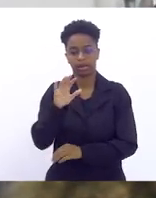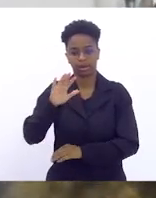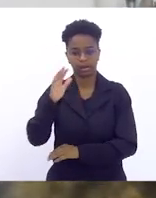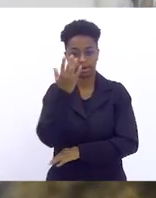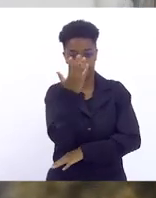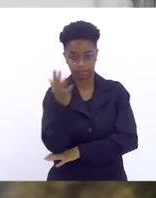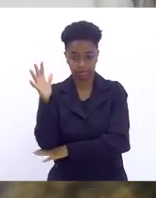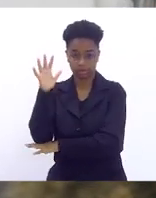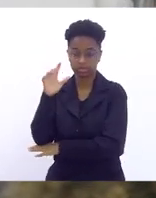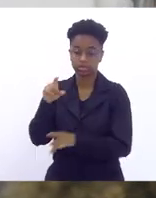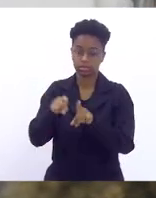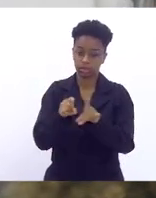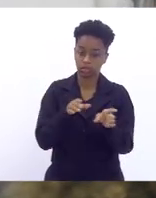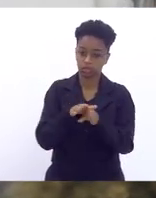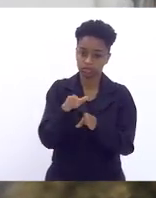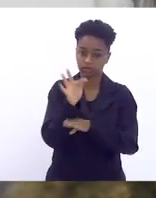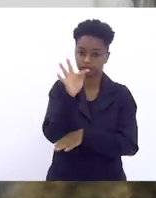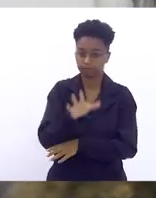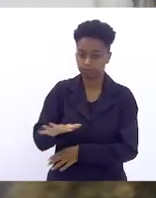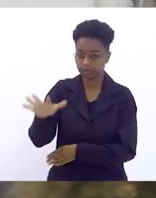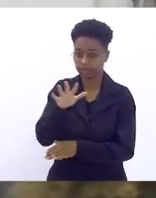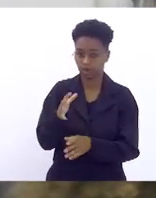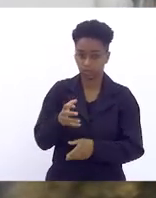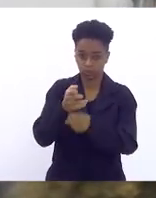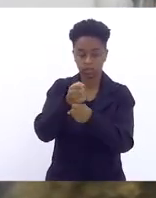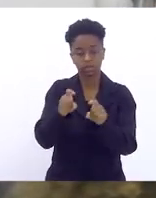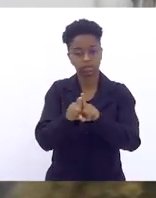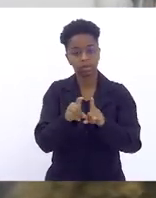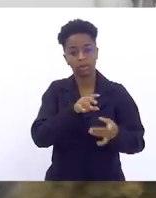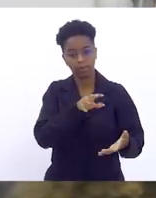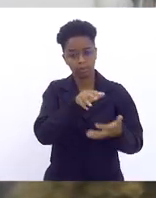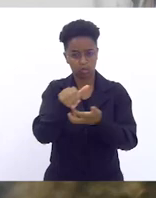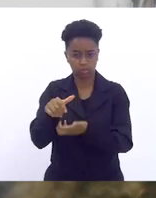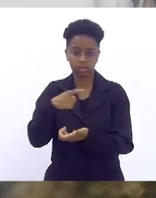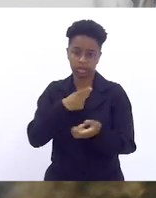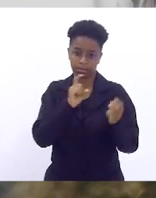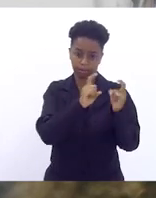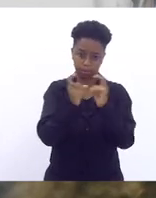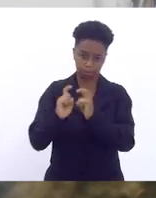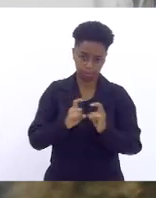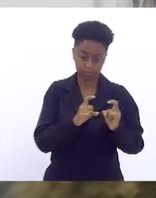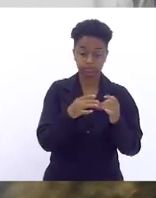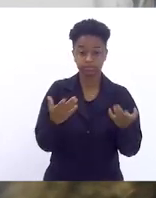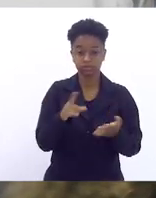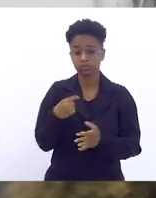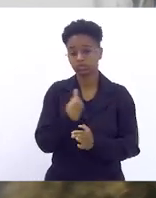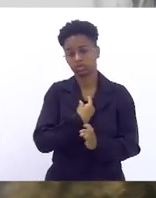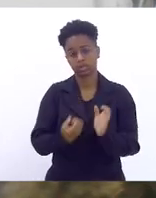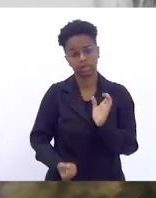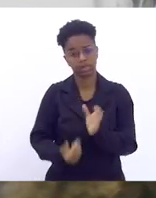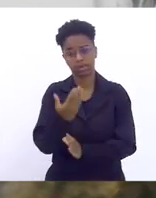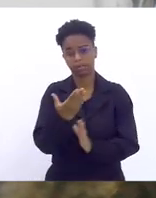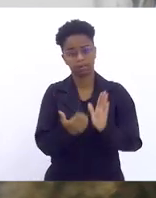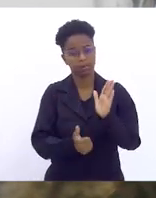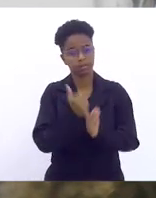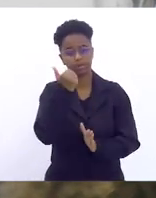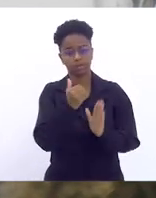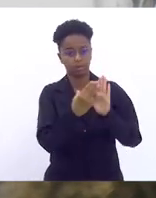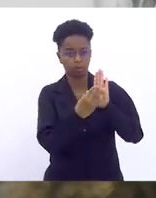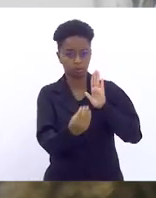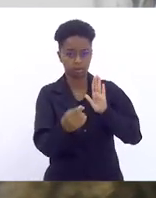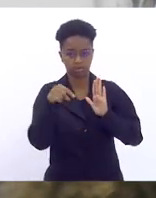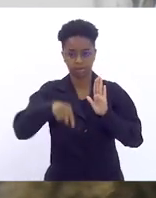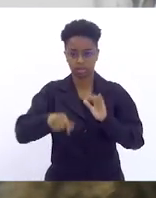Conselho Federal de contabilidade e no mundo hoje tem discussões então a gente tá criando um modelo aqui no Rio de Janeiro